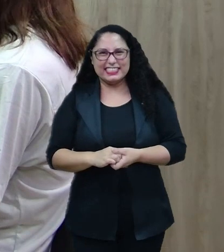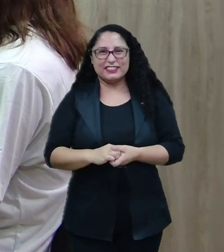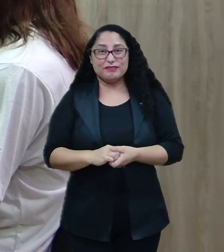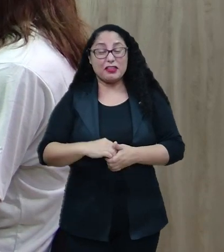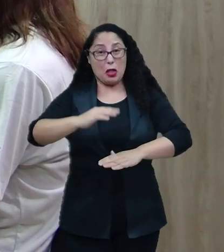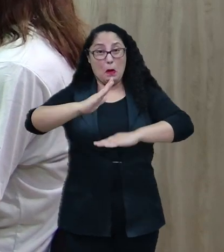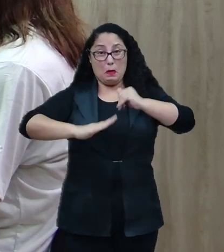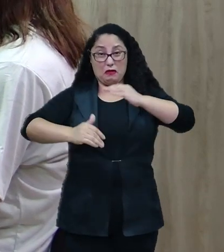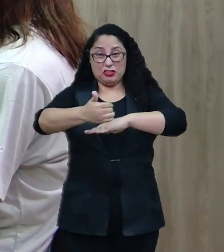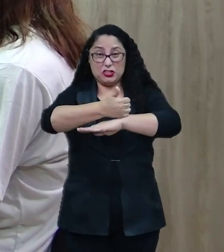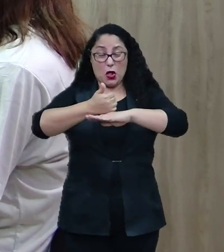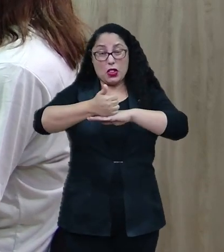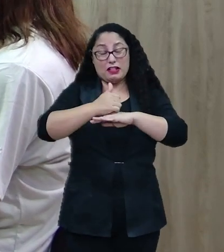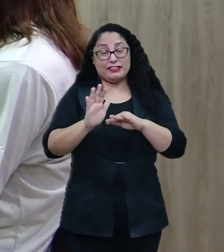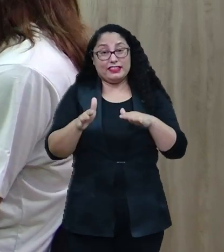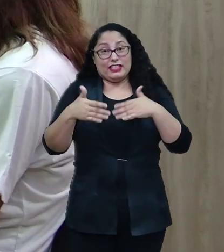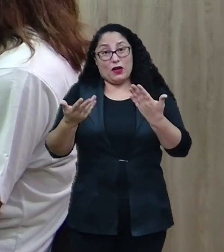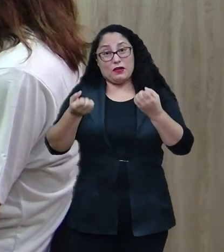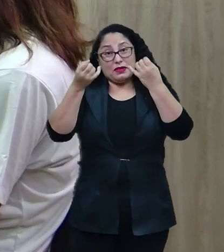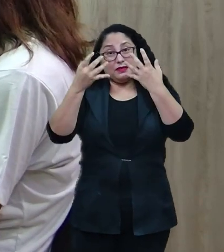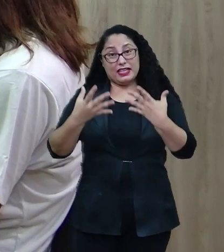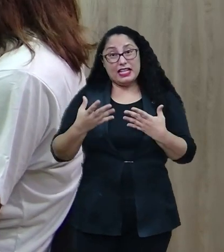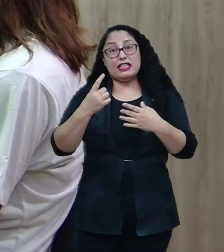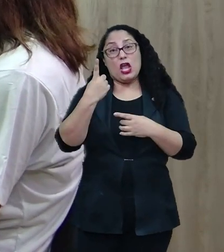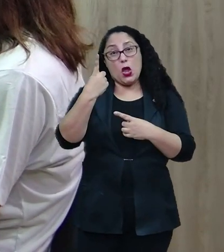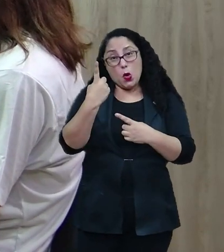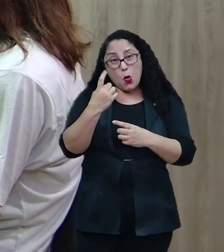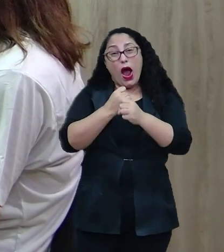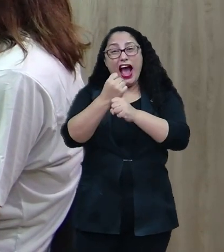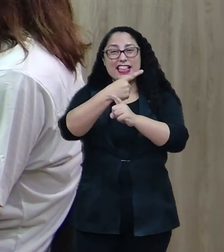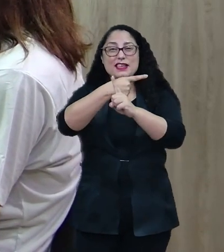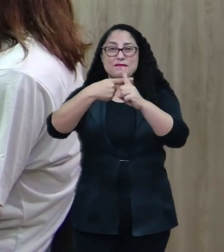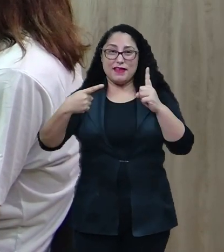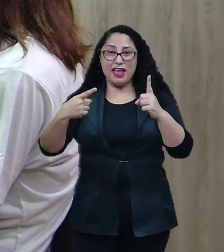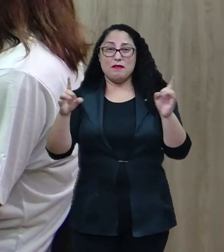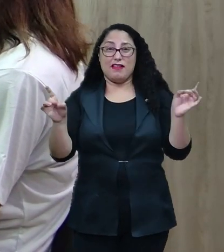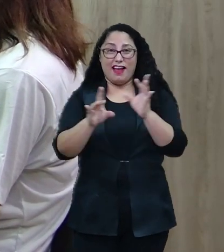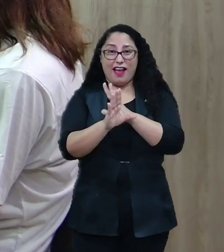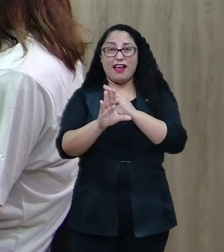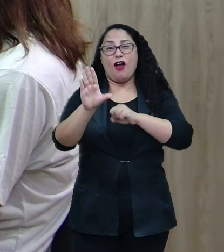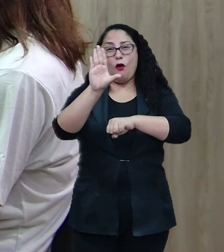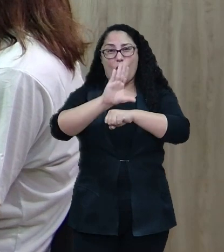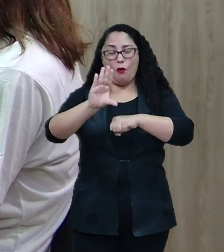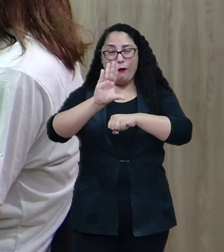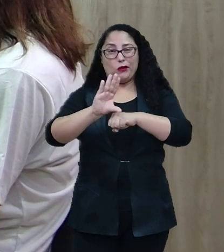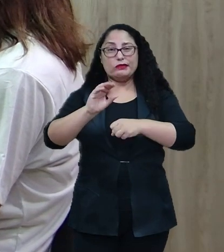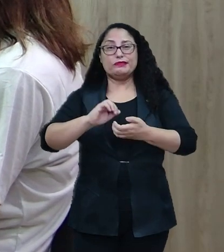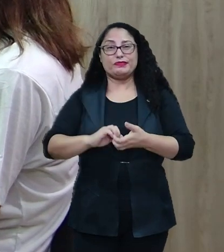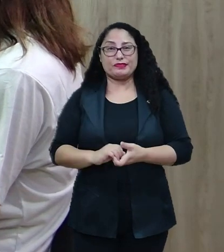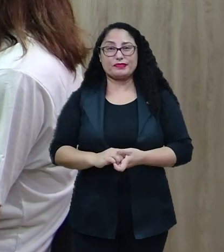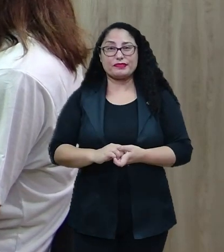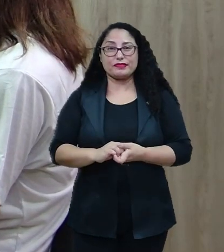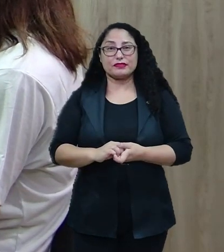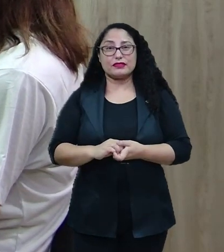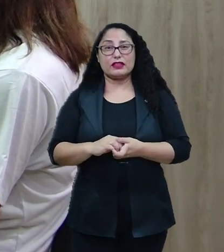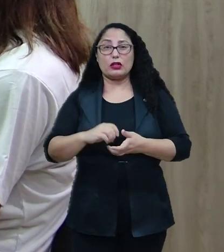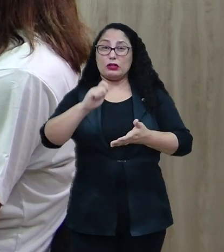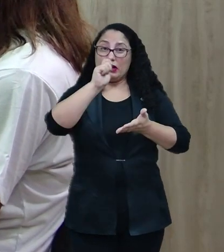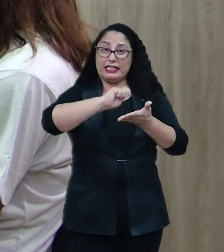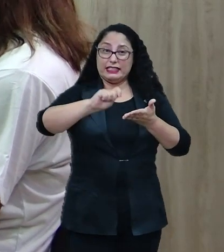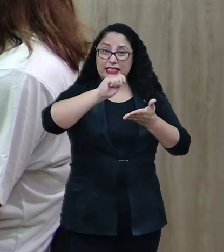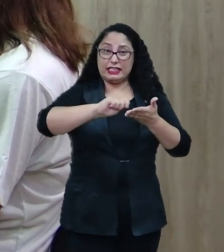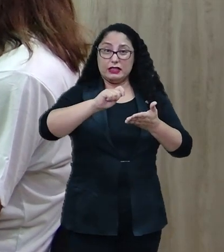E profissionalmente, bom, como eu falei, ainda tem mais 1 ano e meio aí para terminar a graduação. Então agora eu estou escrevendo